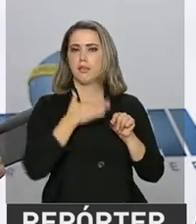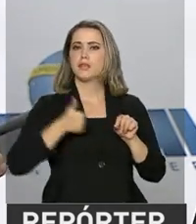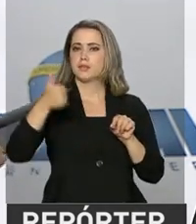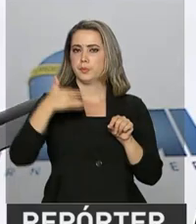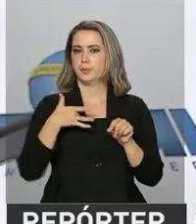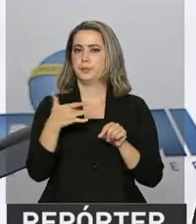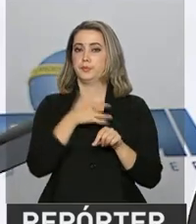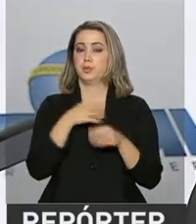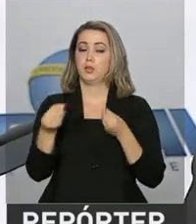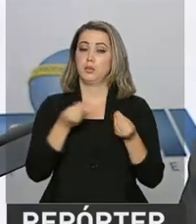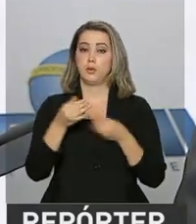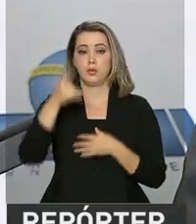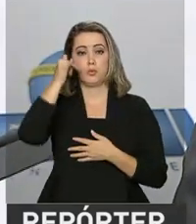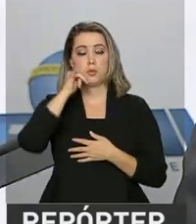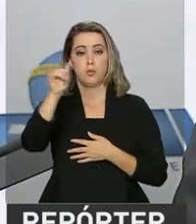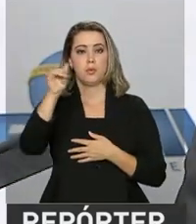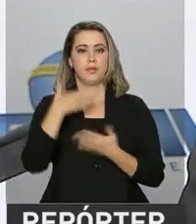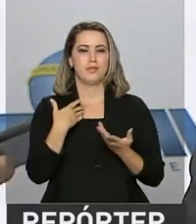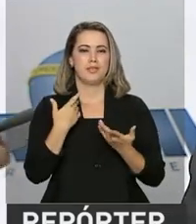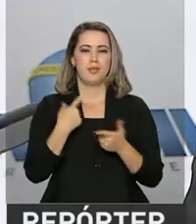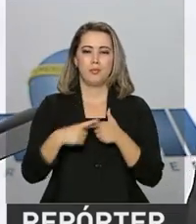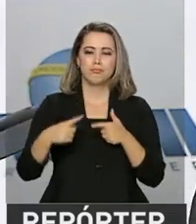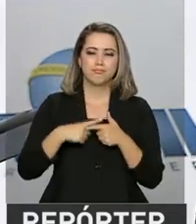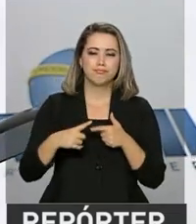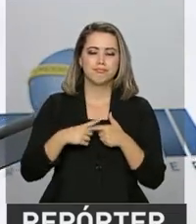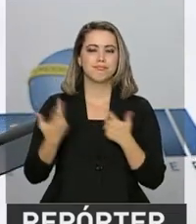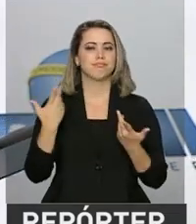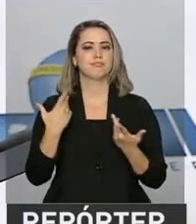e também como eliminar hábitos que não são os mais adequados.